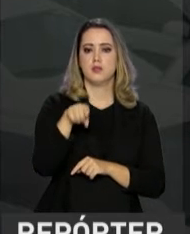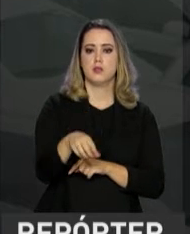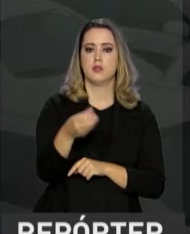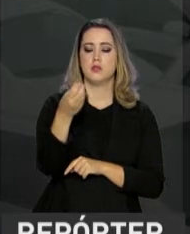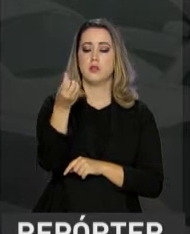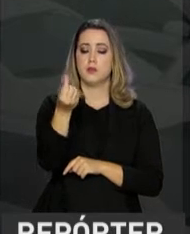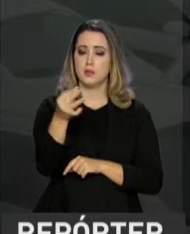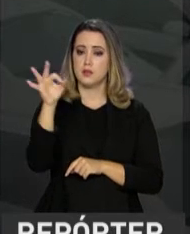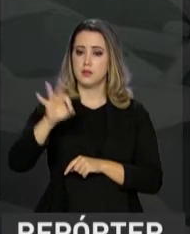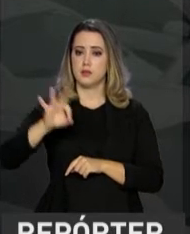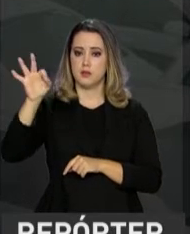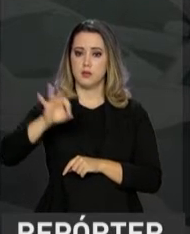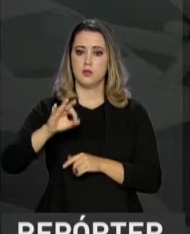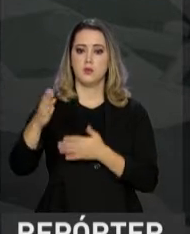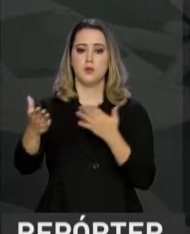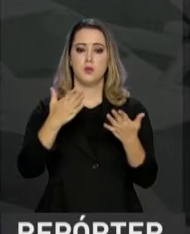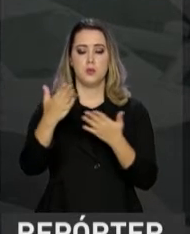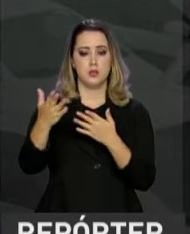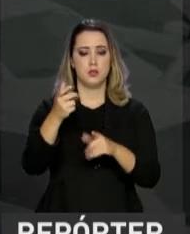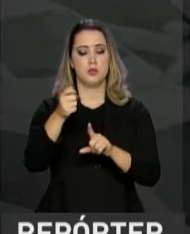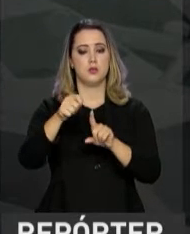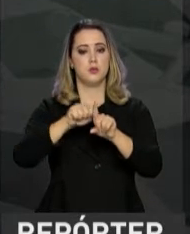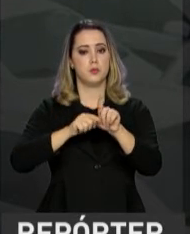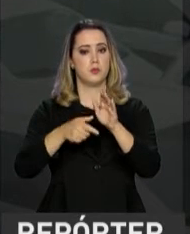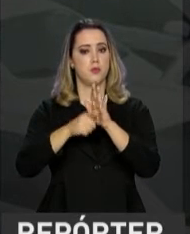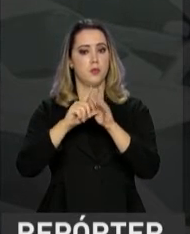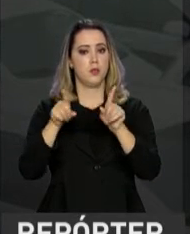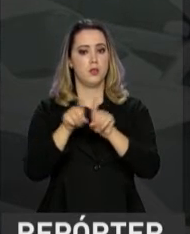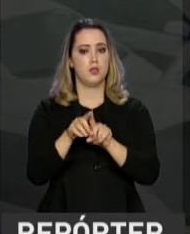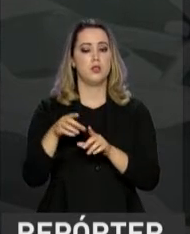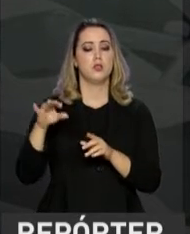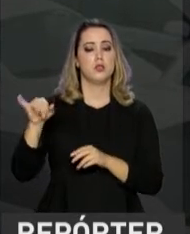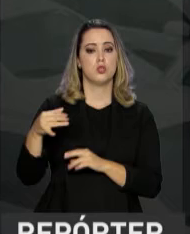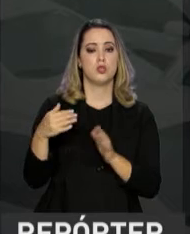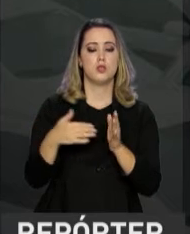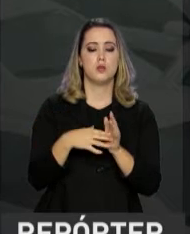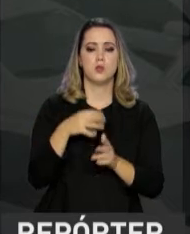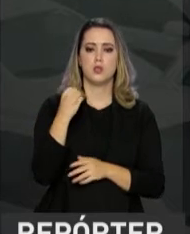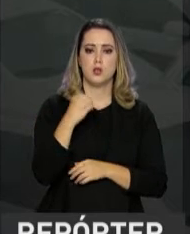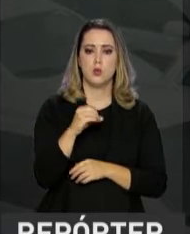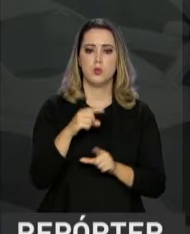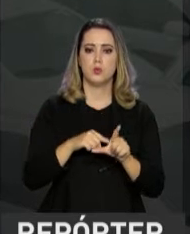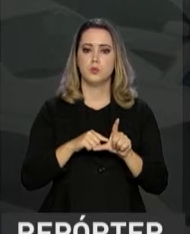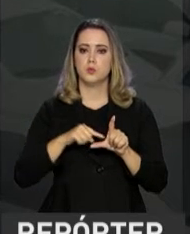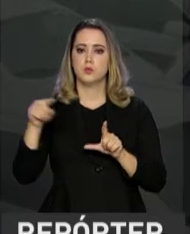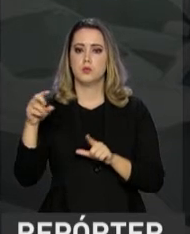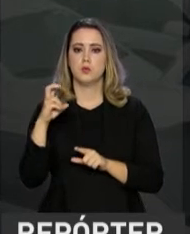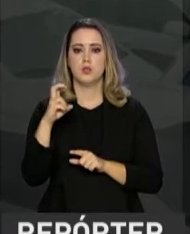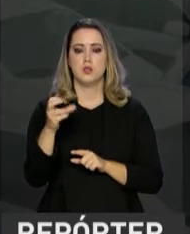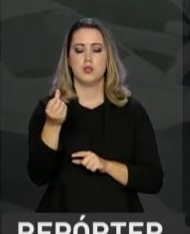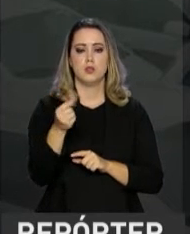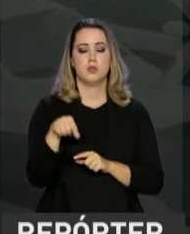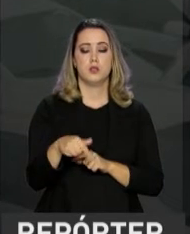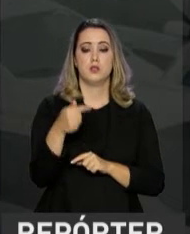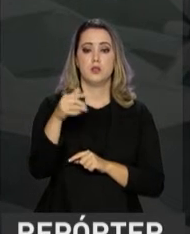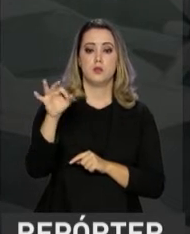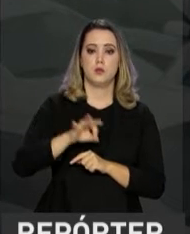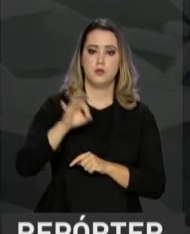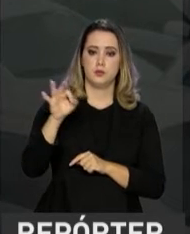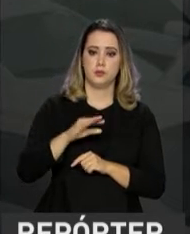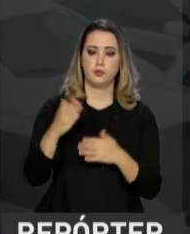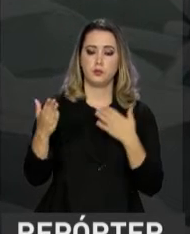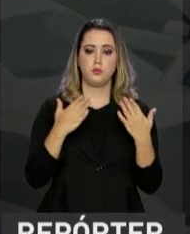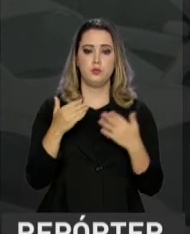com o mesmo mês do ano passado e entre janeiro e outubro deste ano o aumento foi de 56,7 por cento em relação